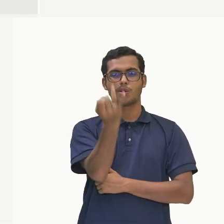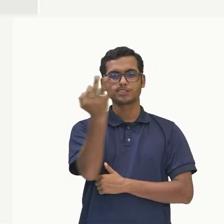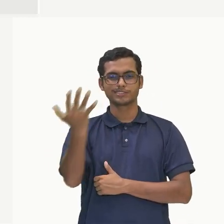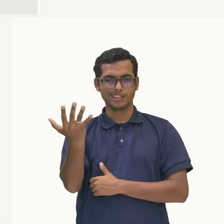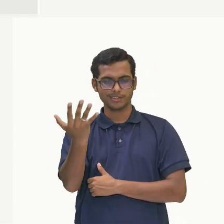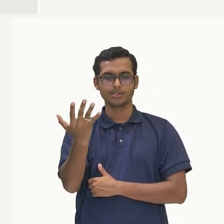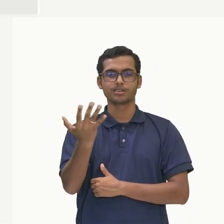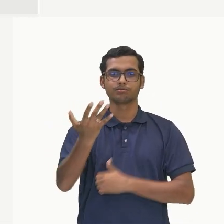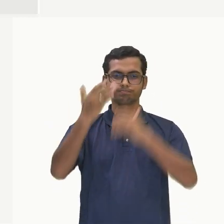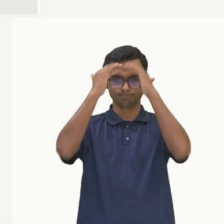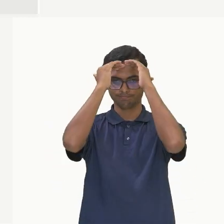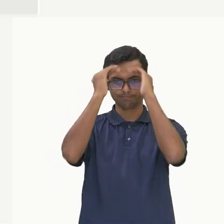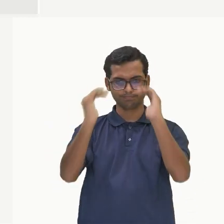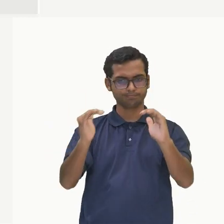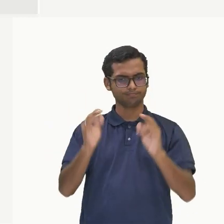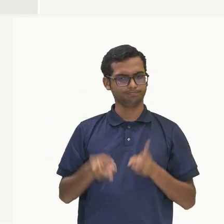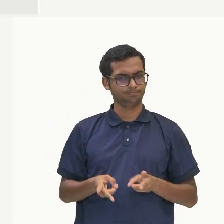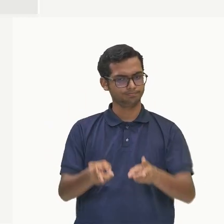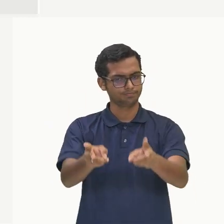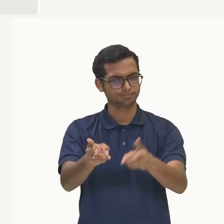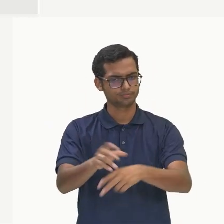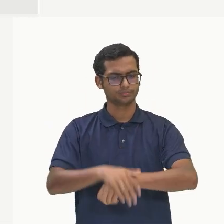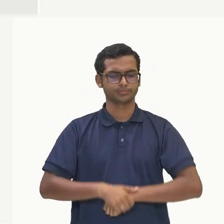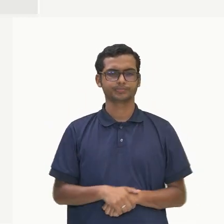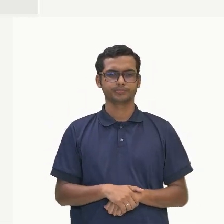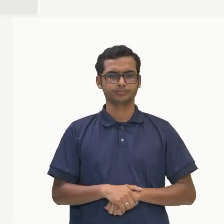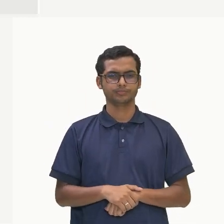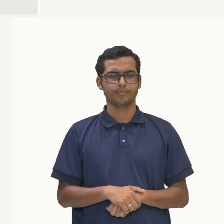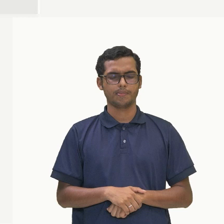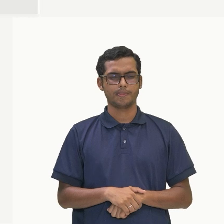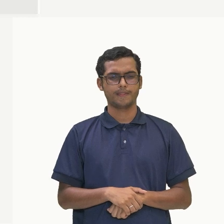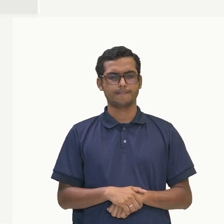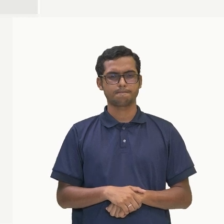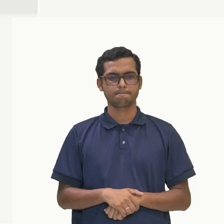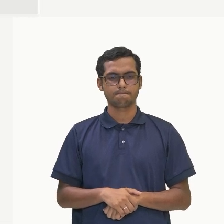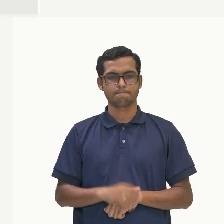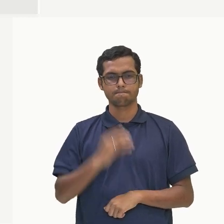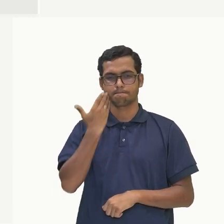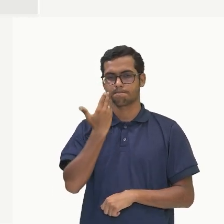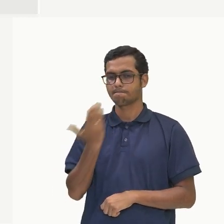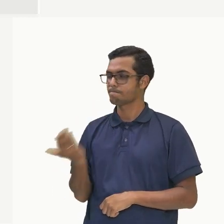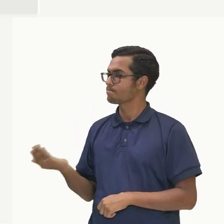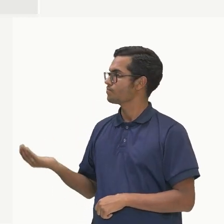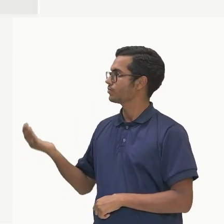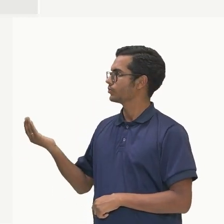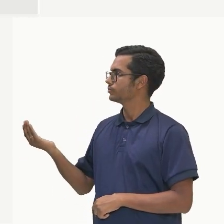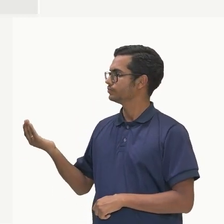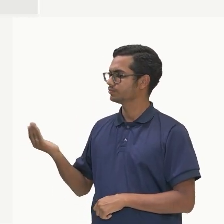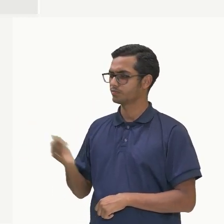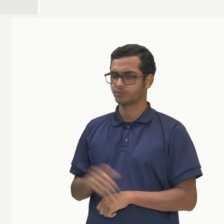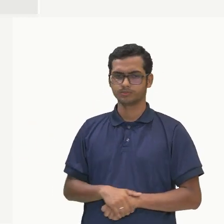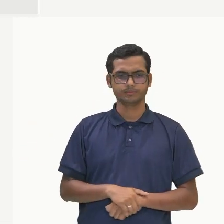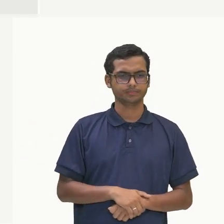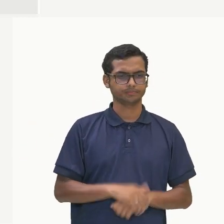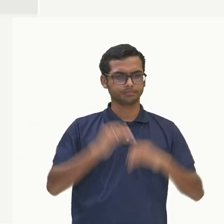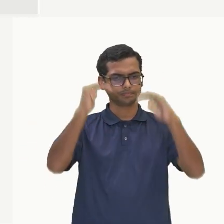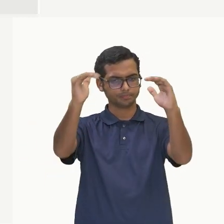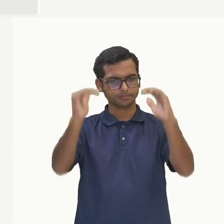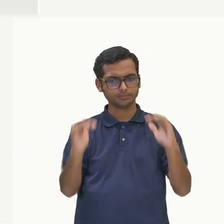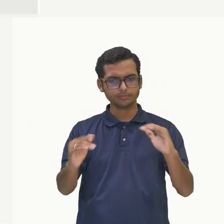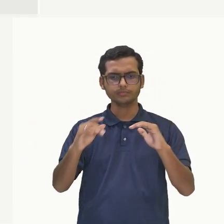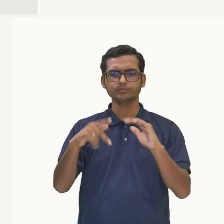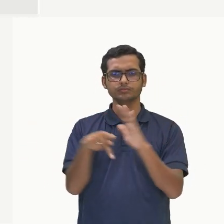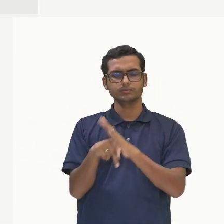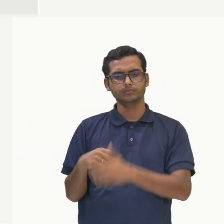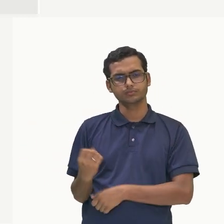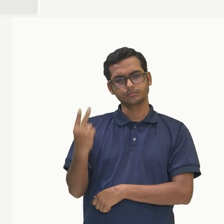exemplo, se você acompanhar daqui para cá, você está vendo que aumentou, né, de 2 para 10.